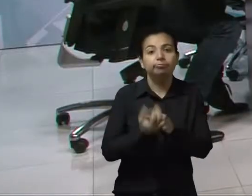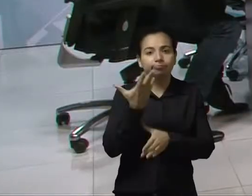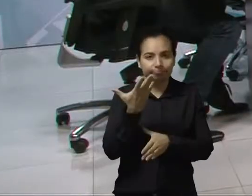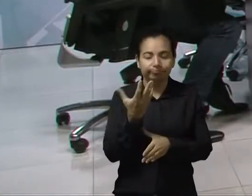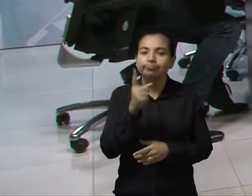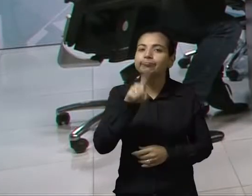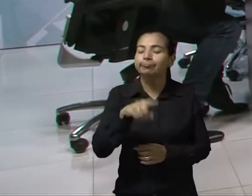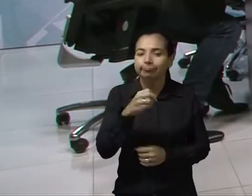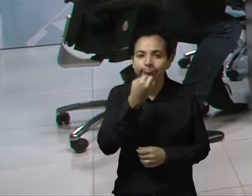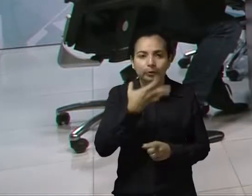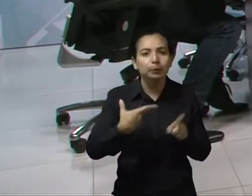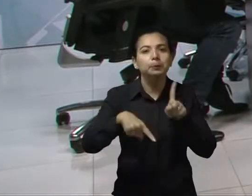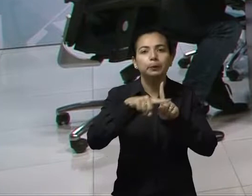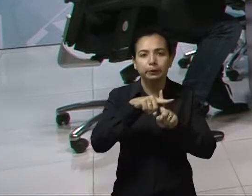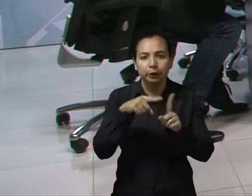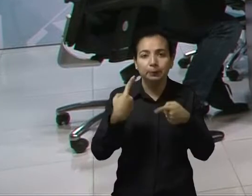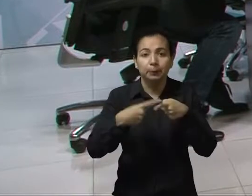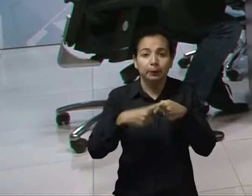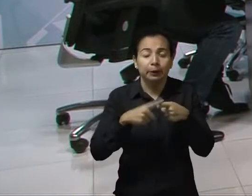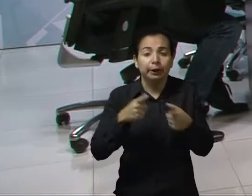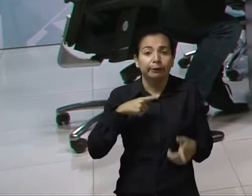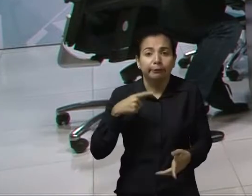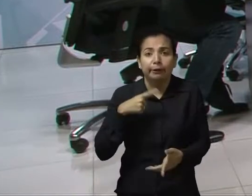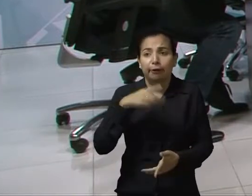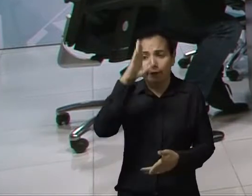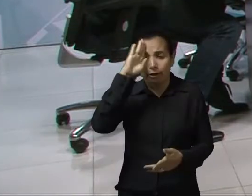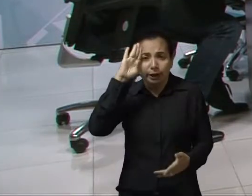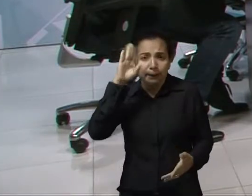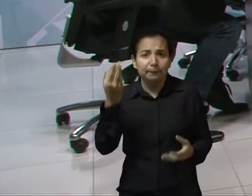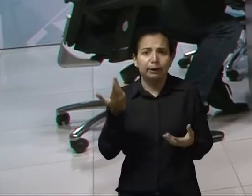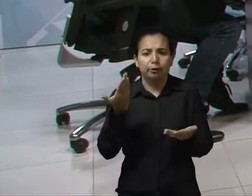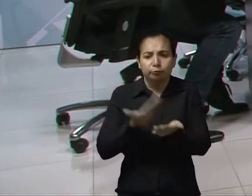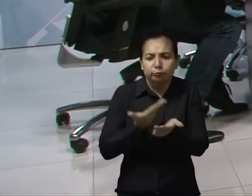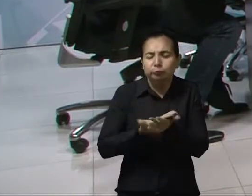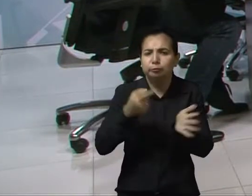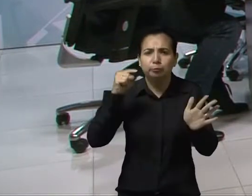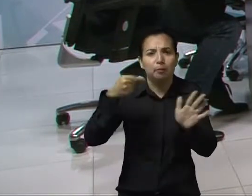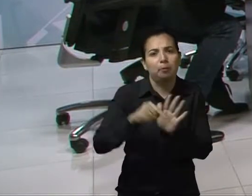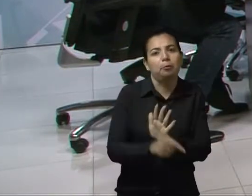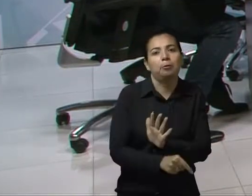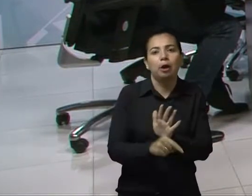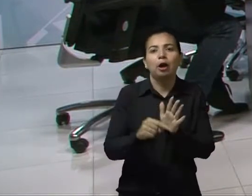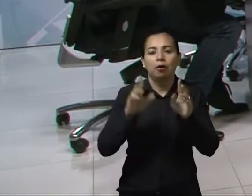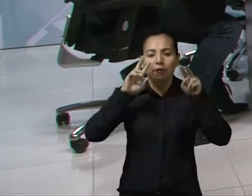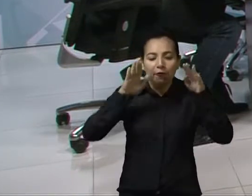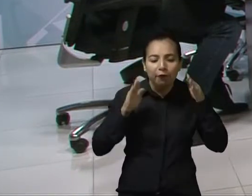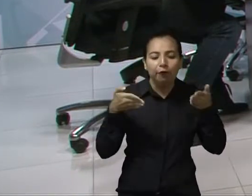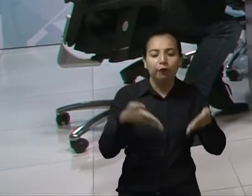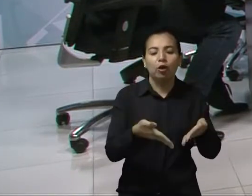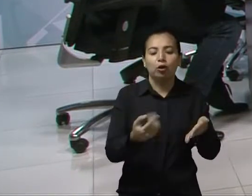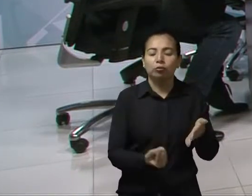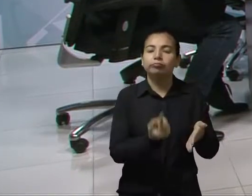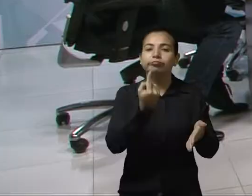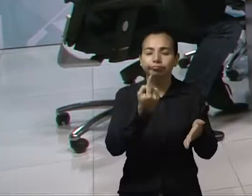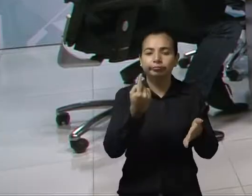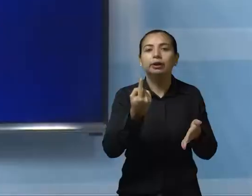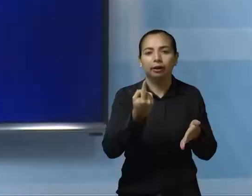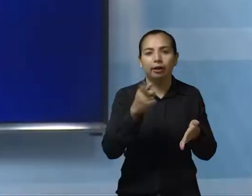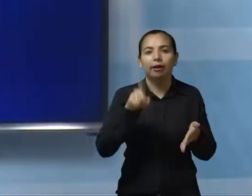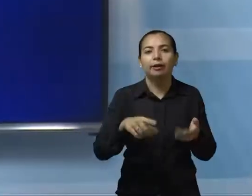academia nacional de altos estudos em segurança pública. Então, nós poderemos realmente termos grandes